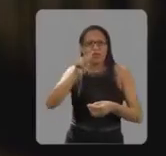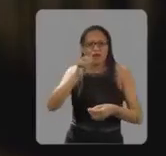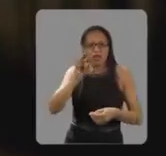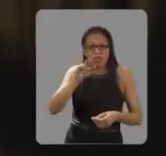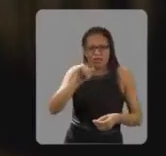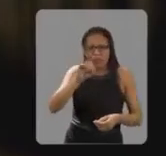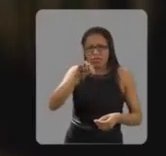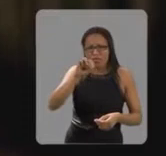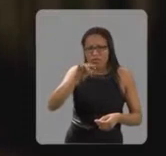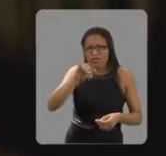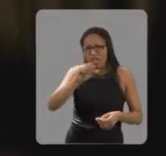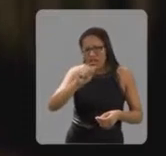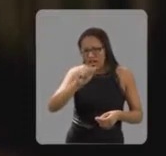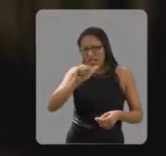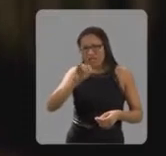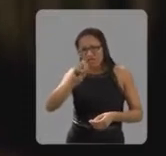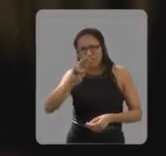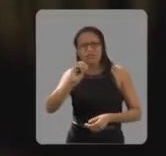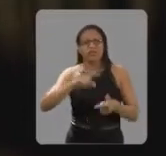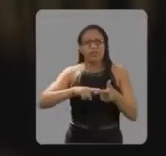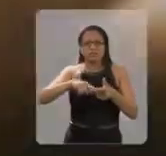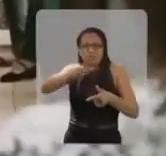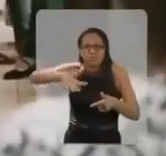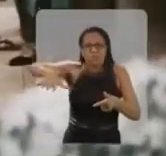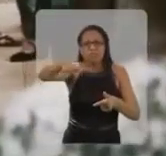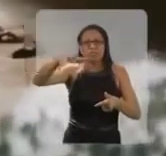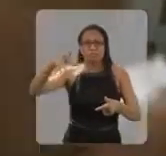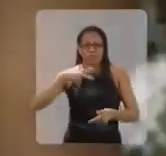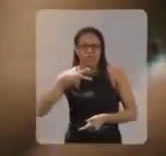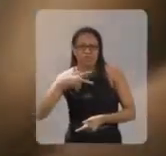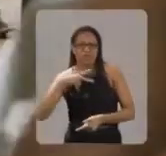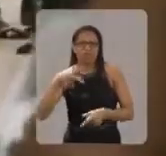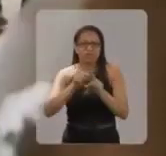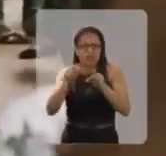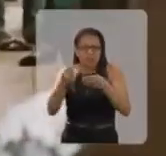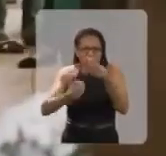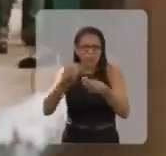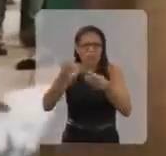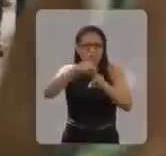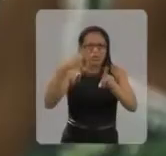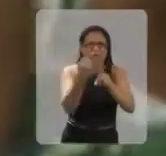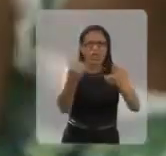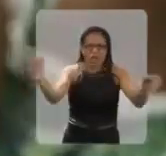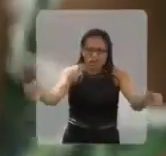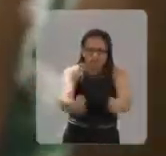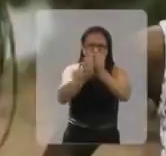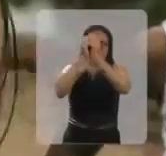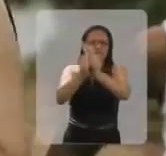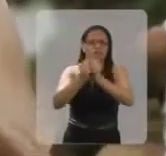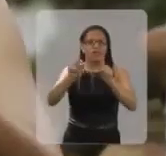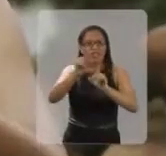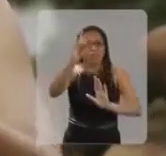a forma dessa mistura do público-privado com a qual se forma a sociedade brasileira, a negação de